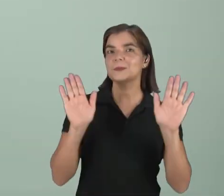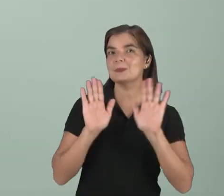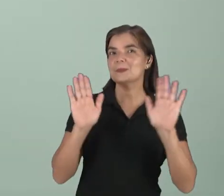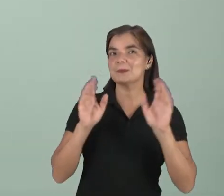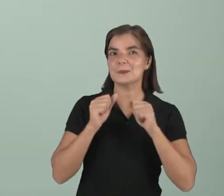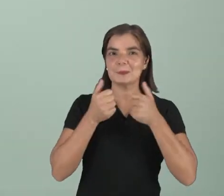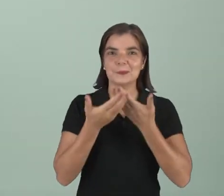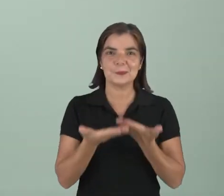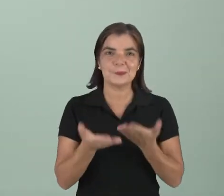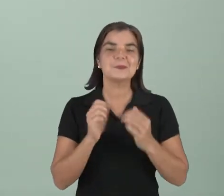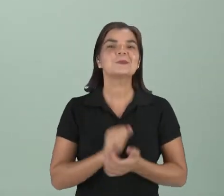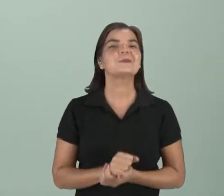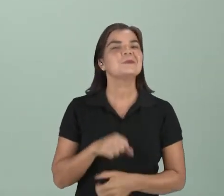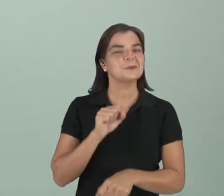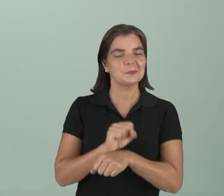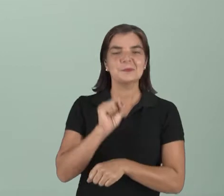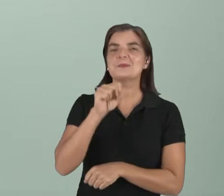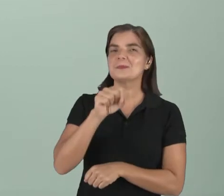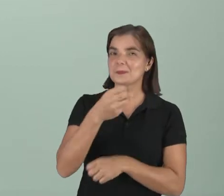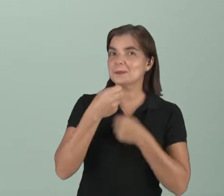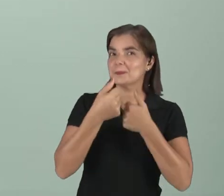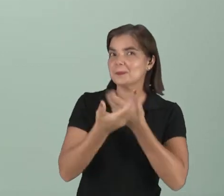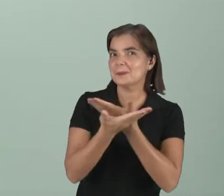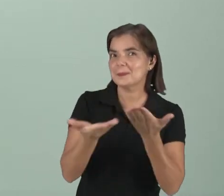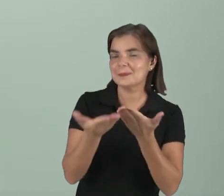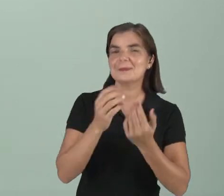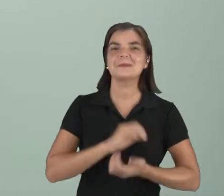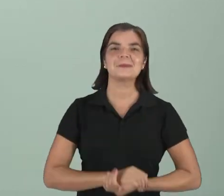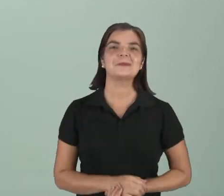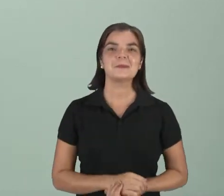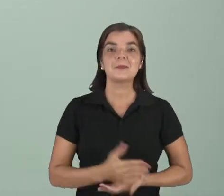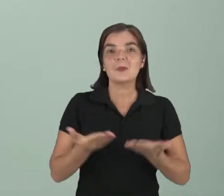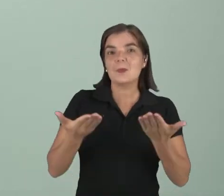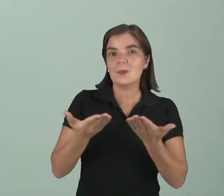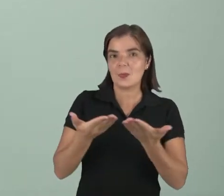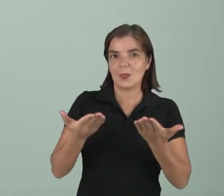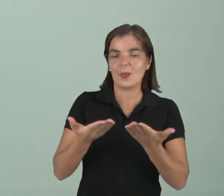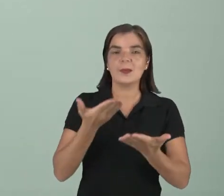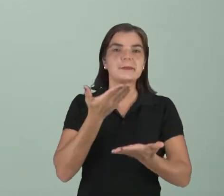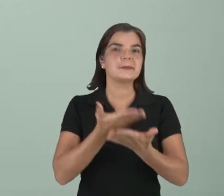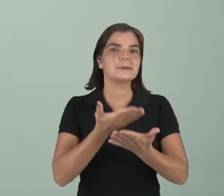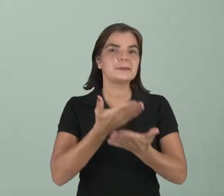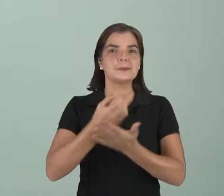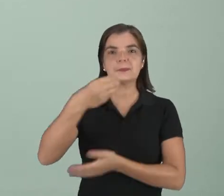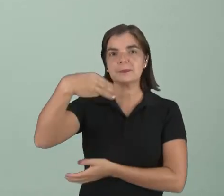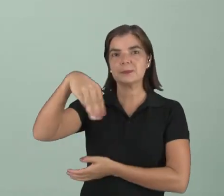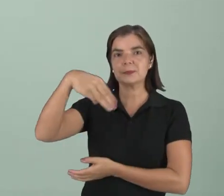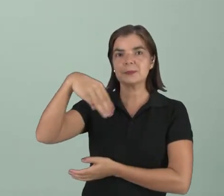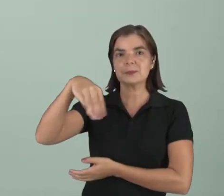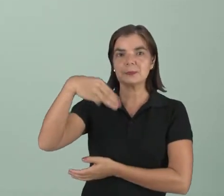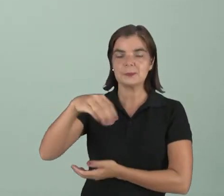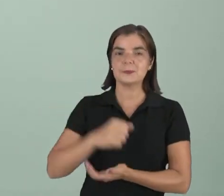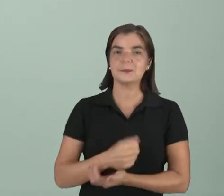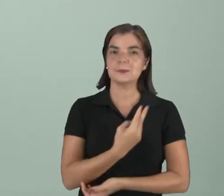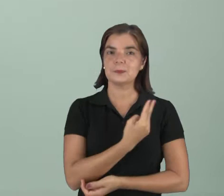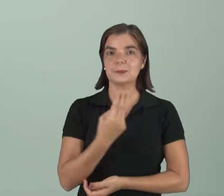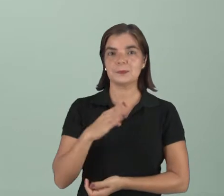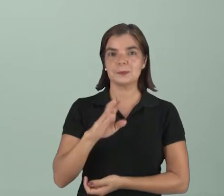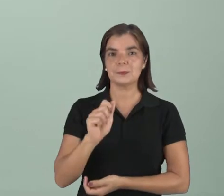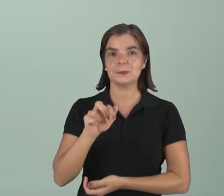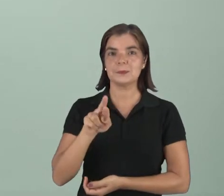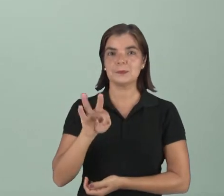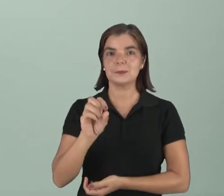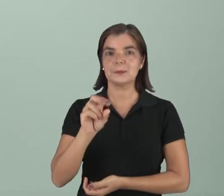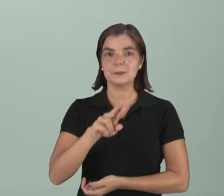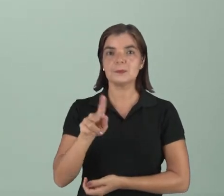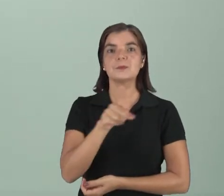Olá pessoal, tudo bem? Eu espero que esteja tudo bem com vocês. Hoje nós vamos a mais uma aula de matemática. Meu nome é Bartô,